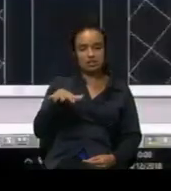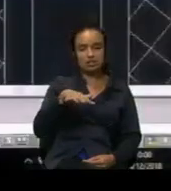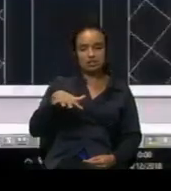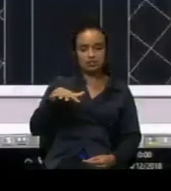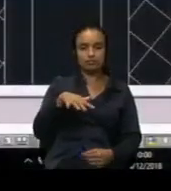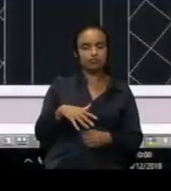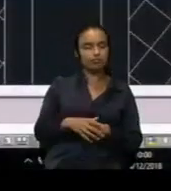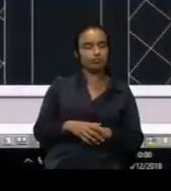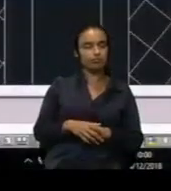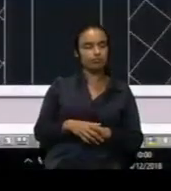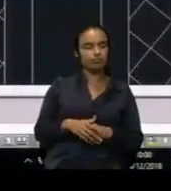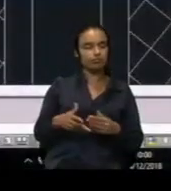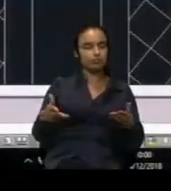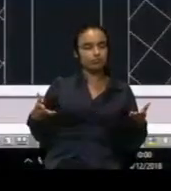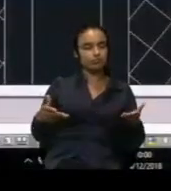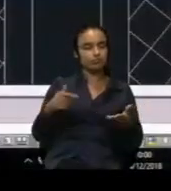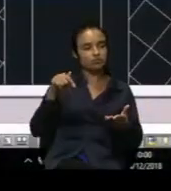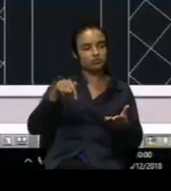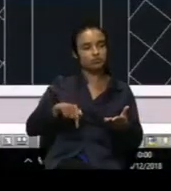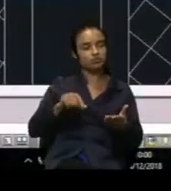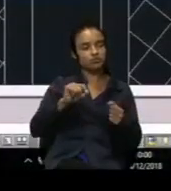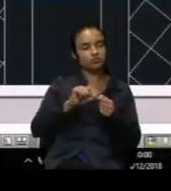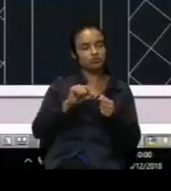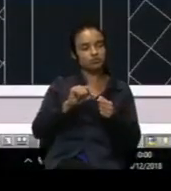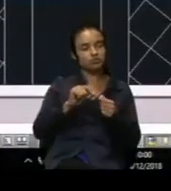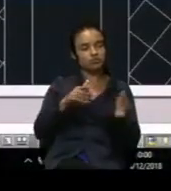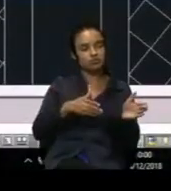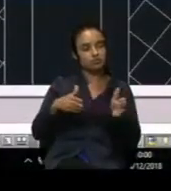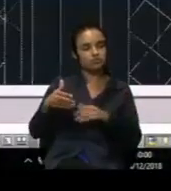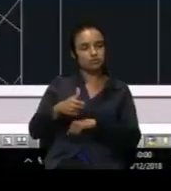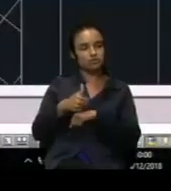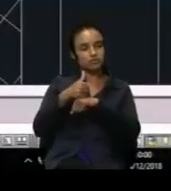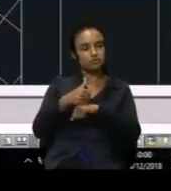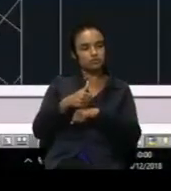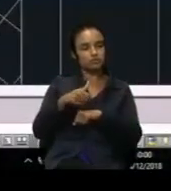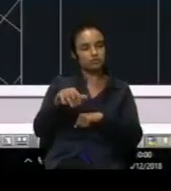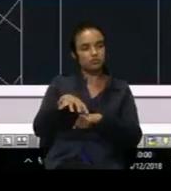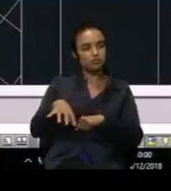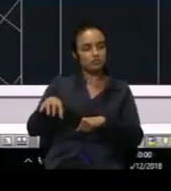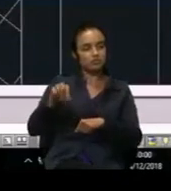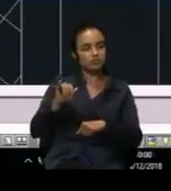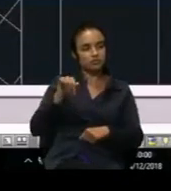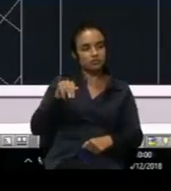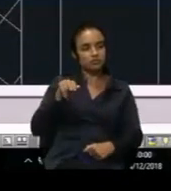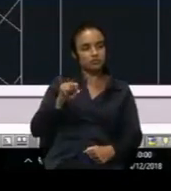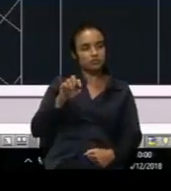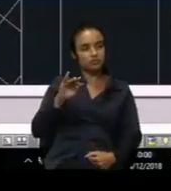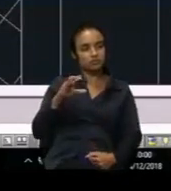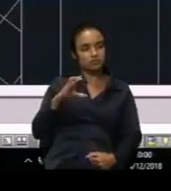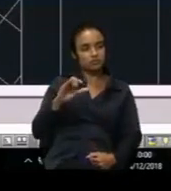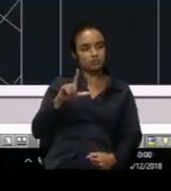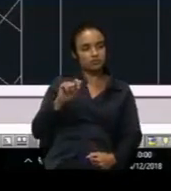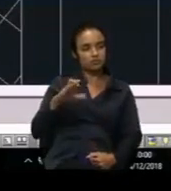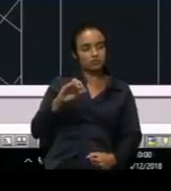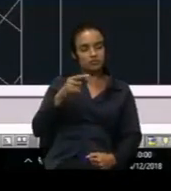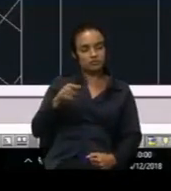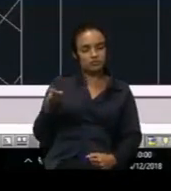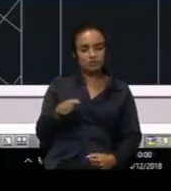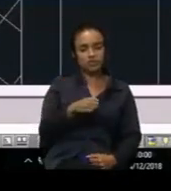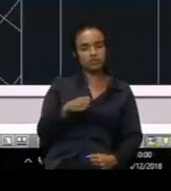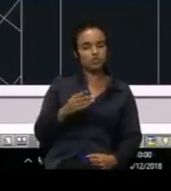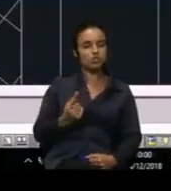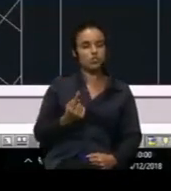novo, a gente chegou nessa área para instalação sanitária. Então, aqui os 2 chuveiros, a área de 1 metro